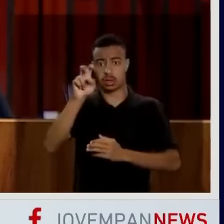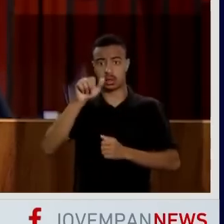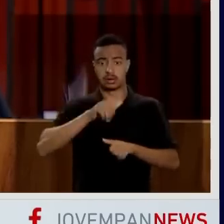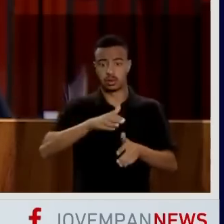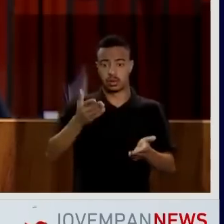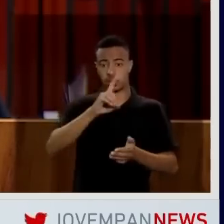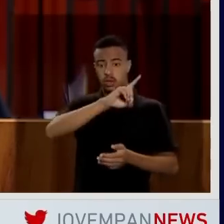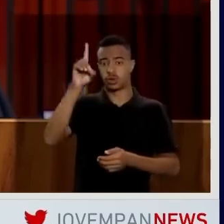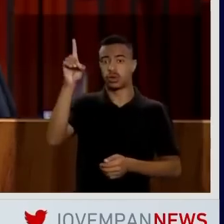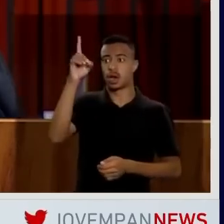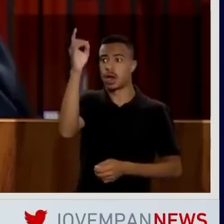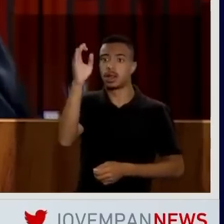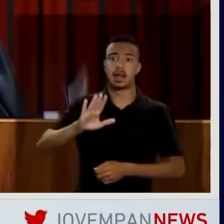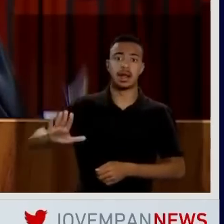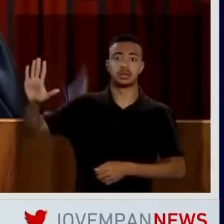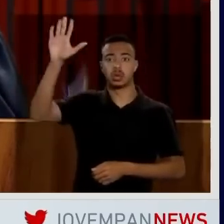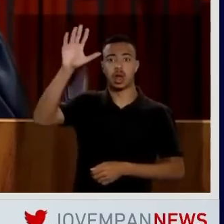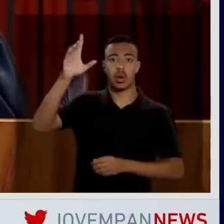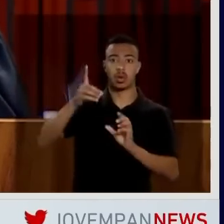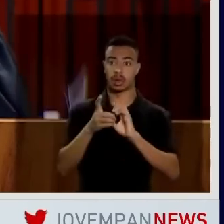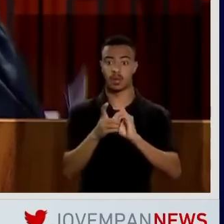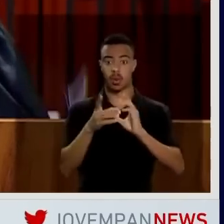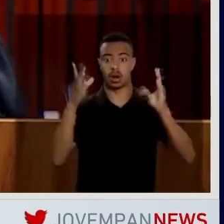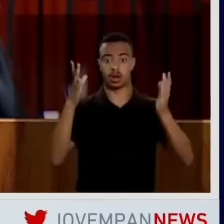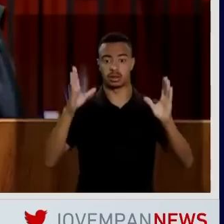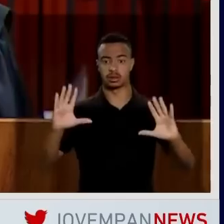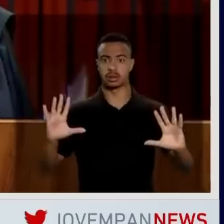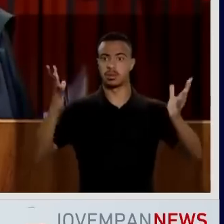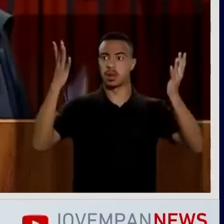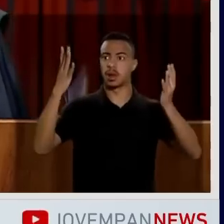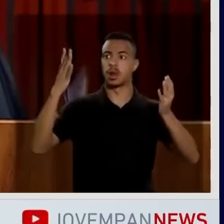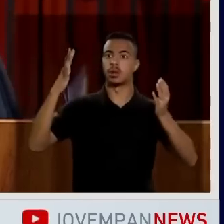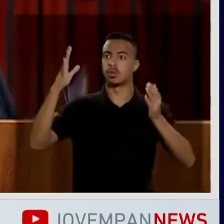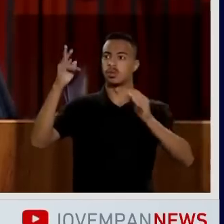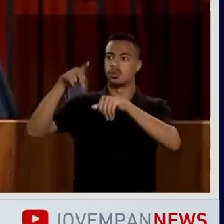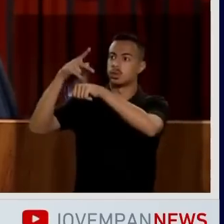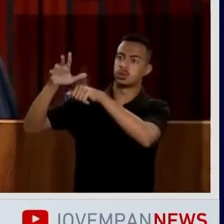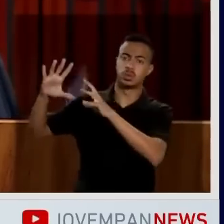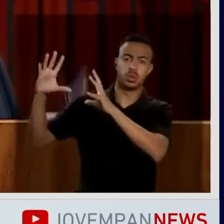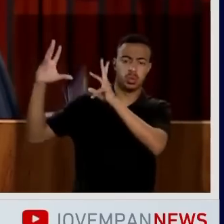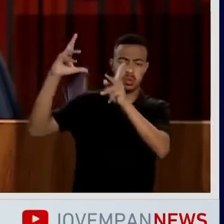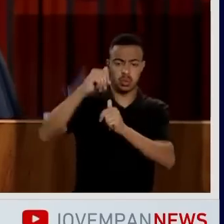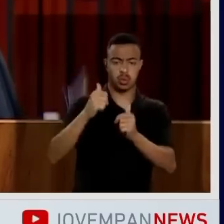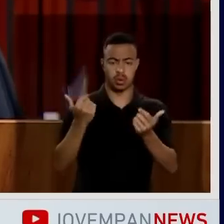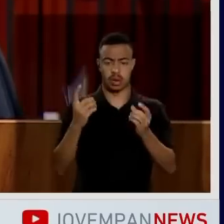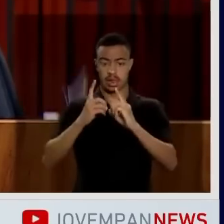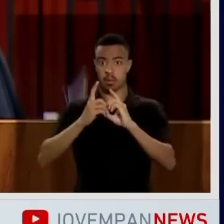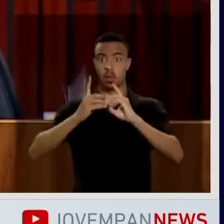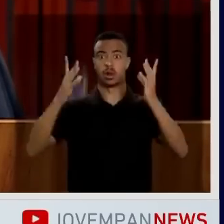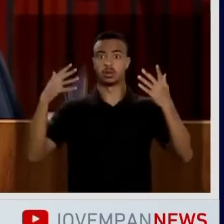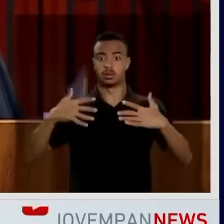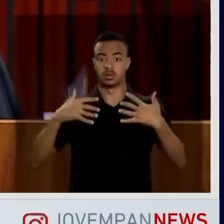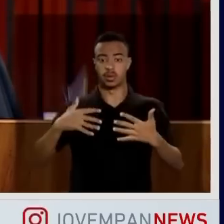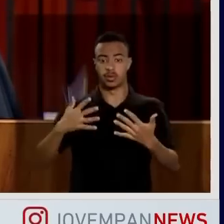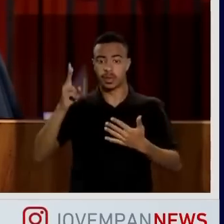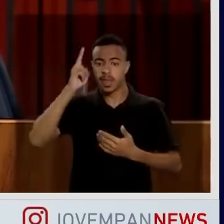ação popular que a ex-presidente Dilma tinha nomeado como ministro o ex-presidente Lula. E